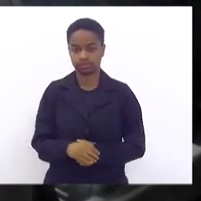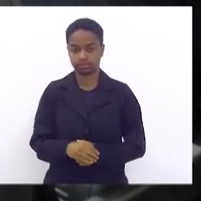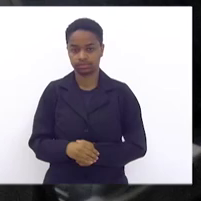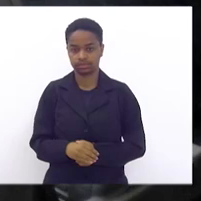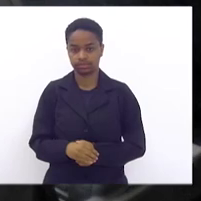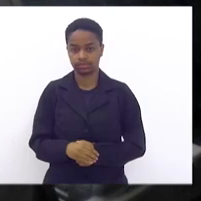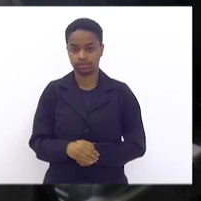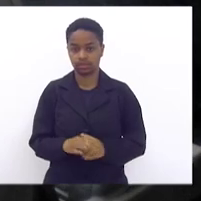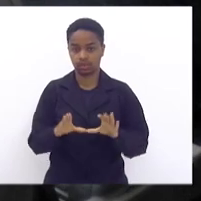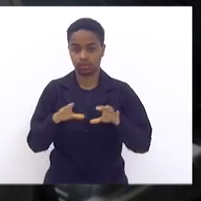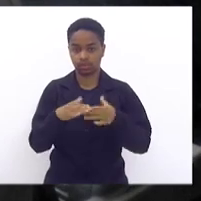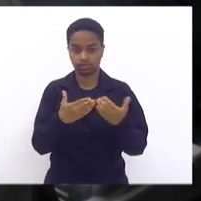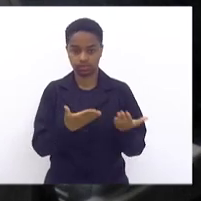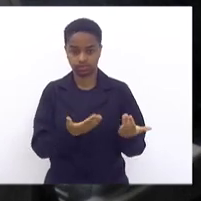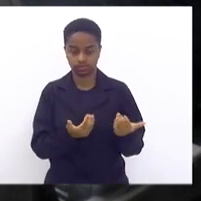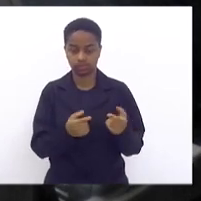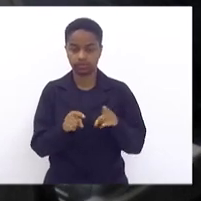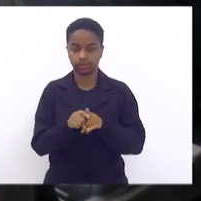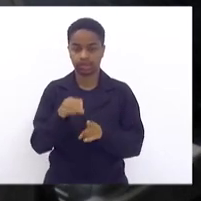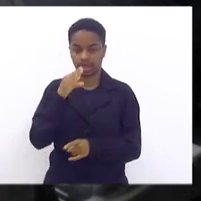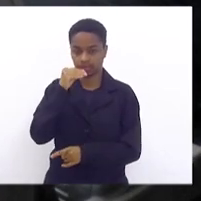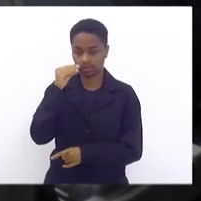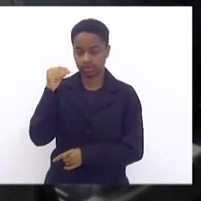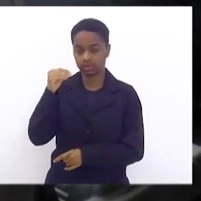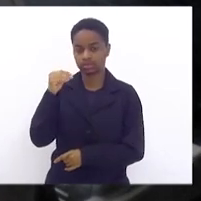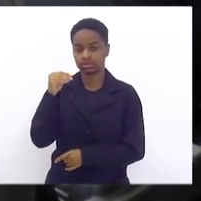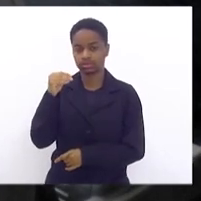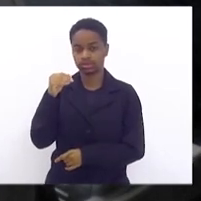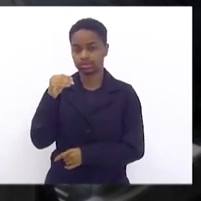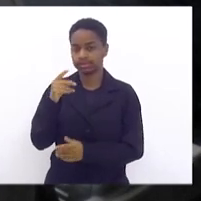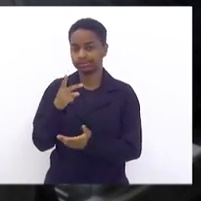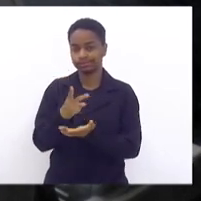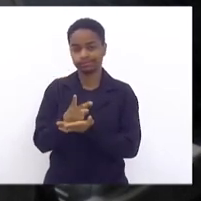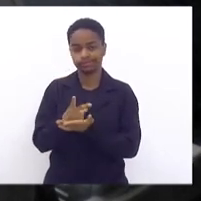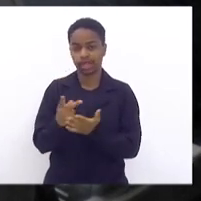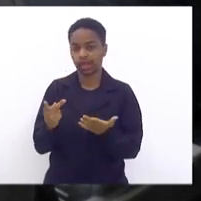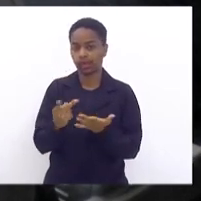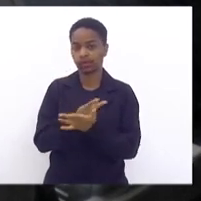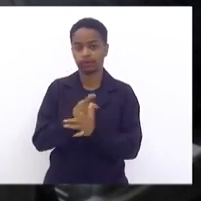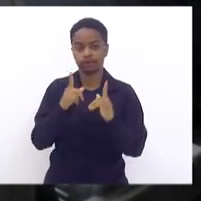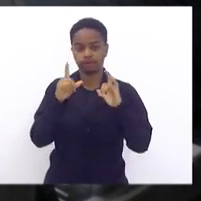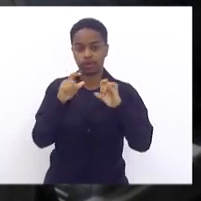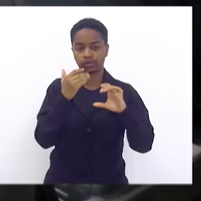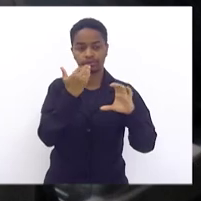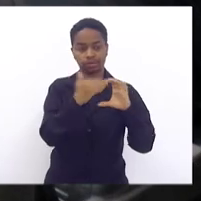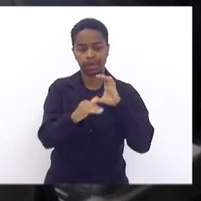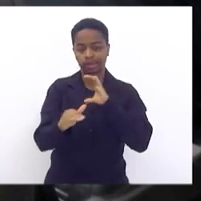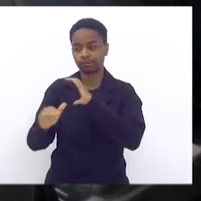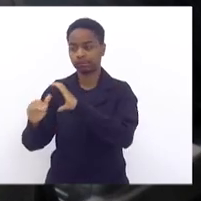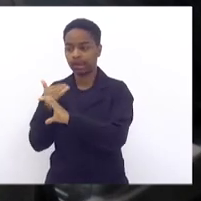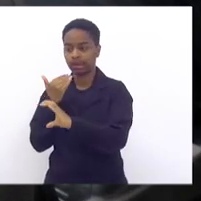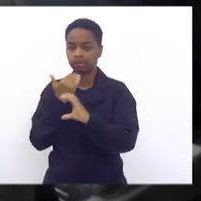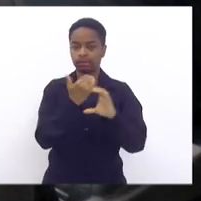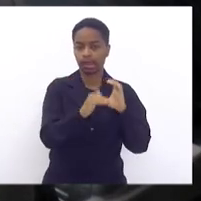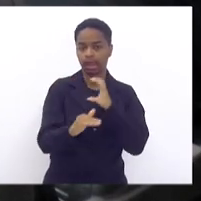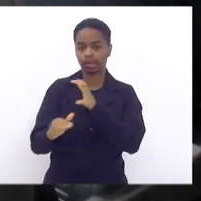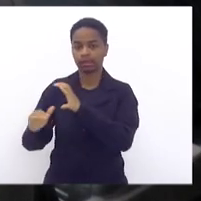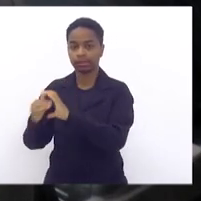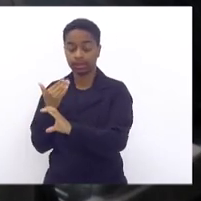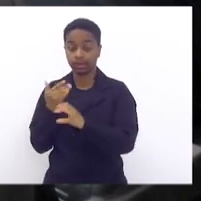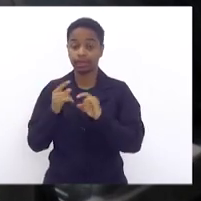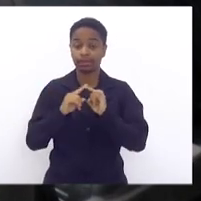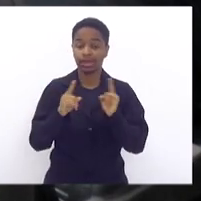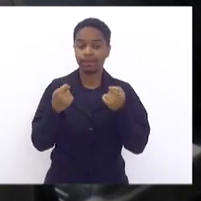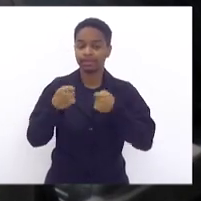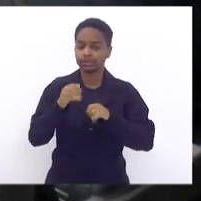a juventude, adolescentes, é muito comum trocar imagens íntimas, cenas íntimas. E para ter toda